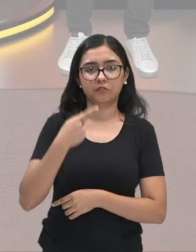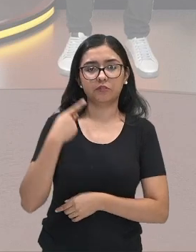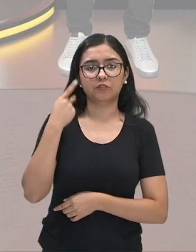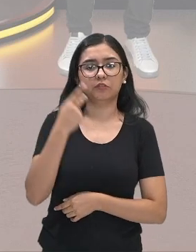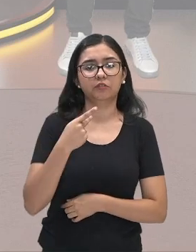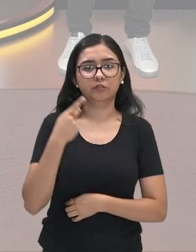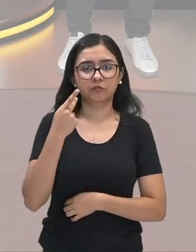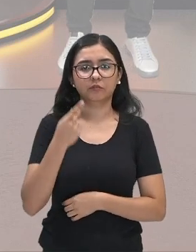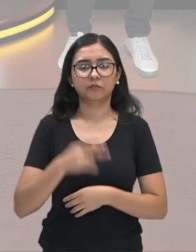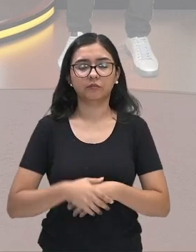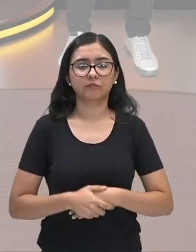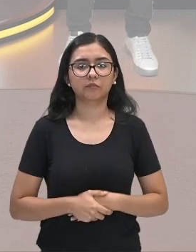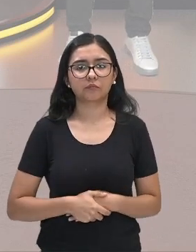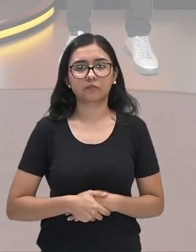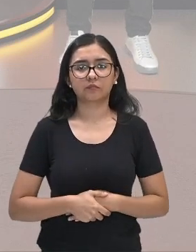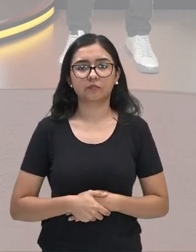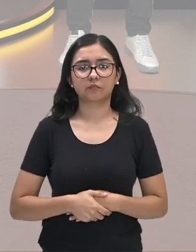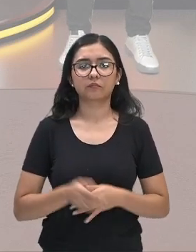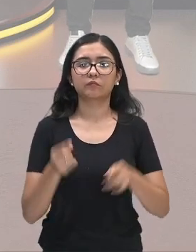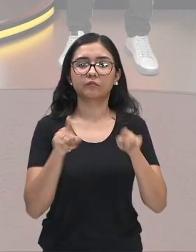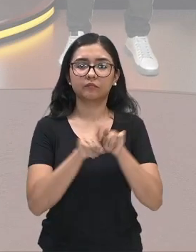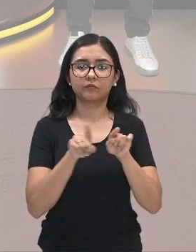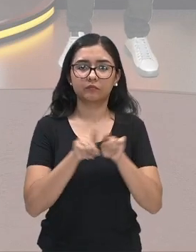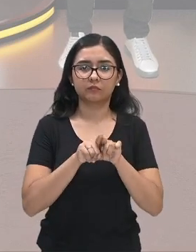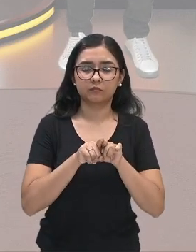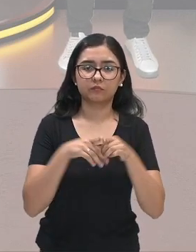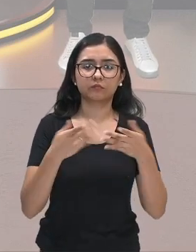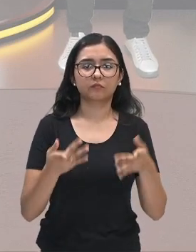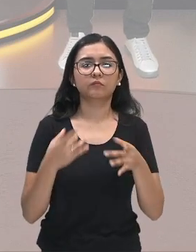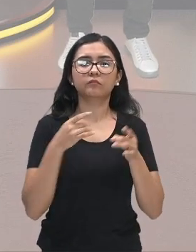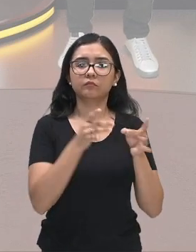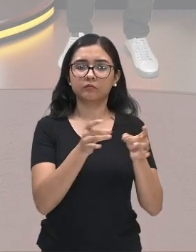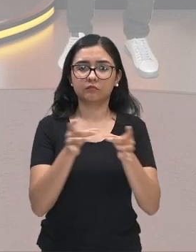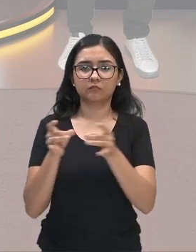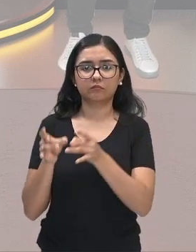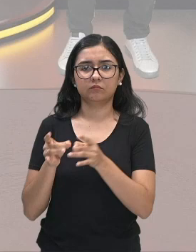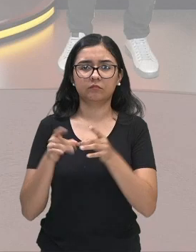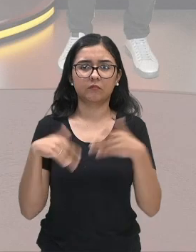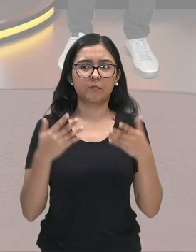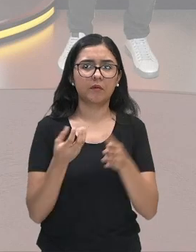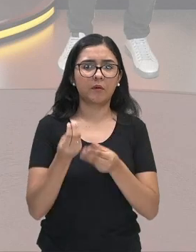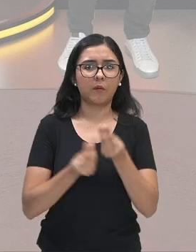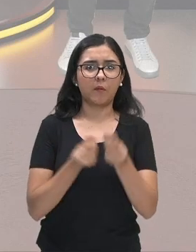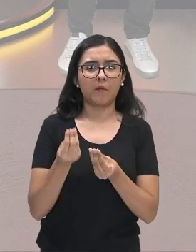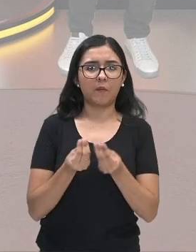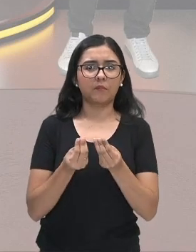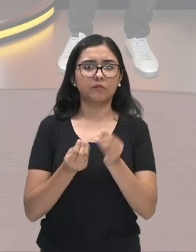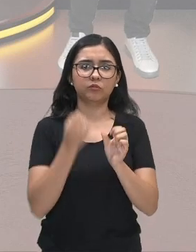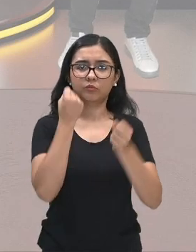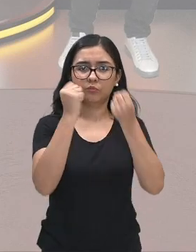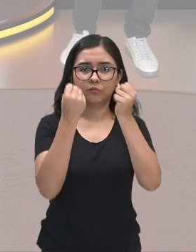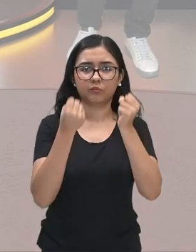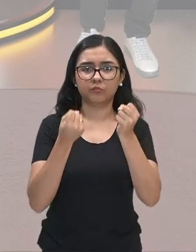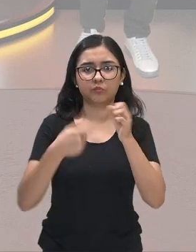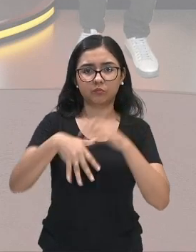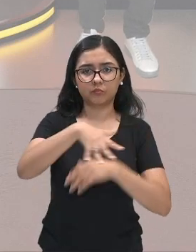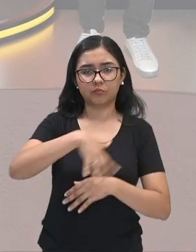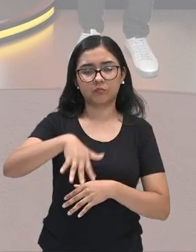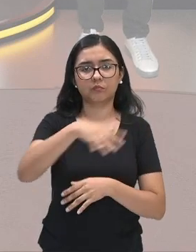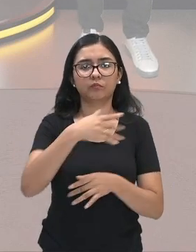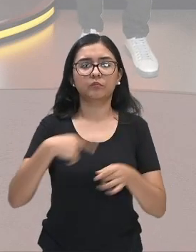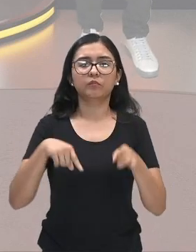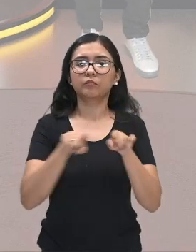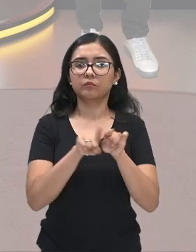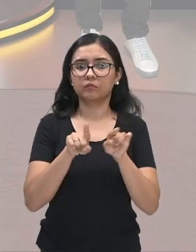chamada protecionista, mercado consumidor e mentalidade industrial. Não existia mentalidade. Além da aristocracia